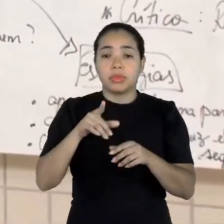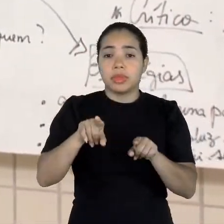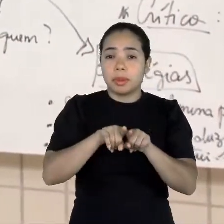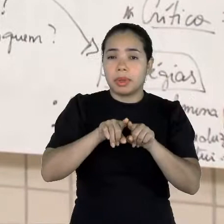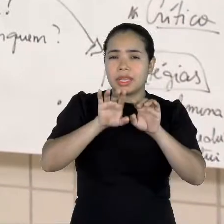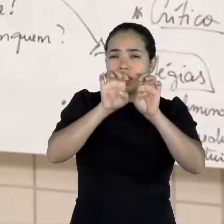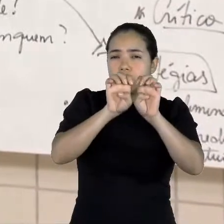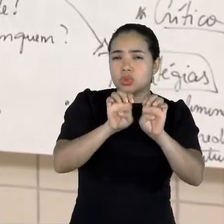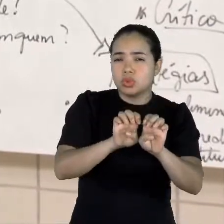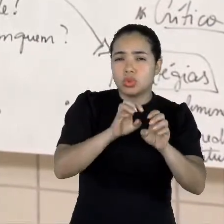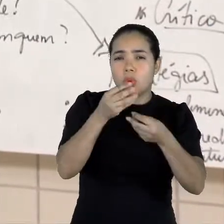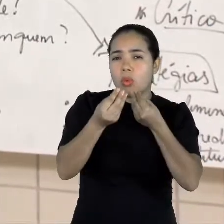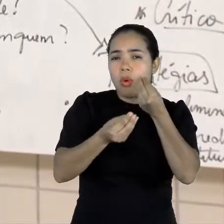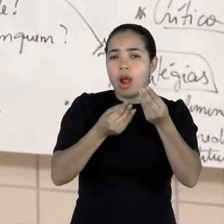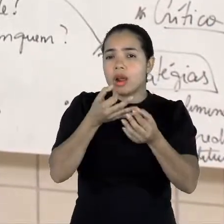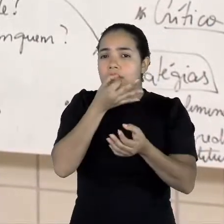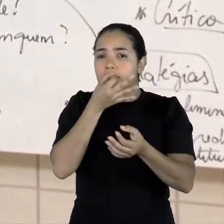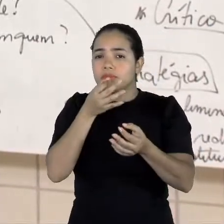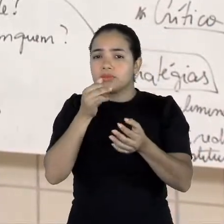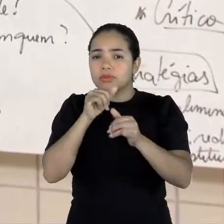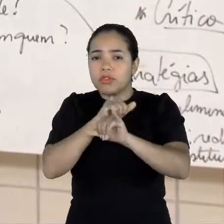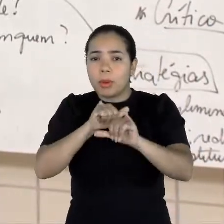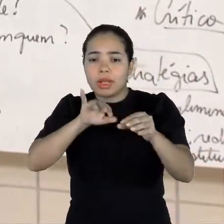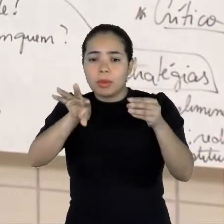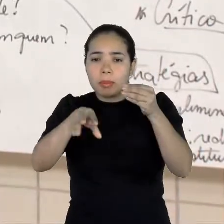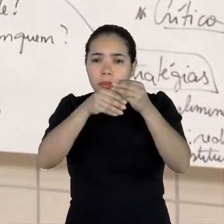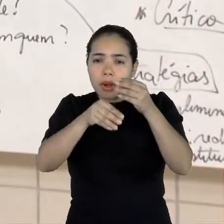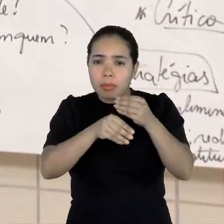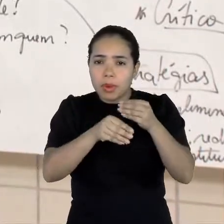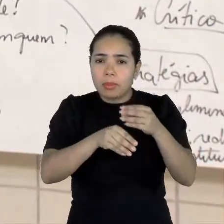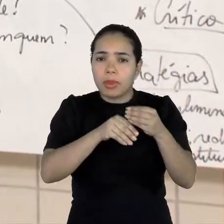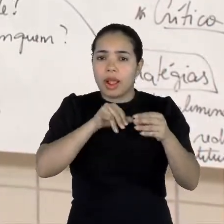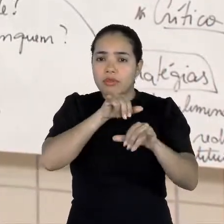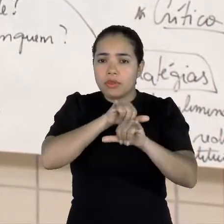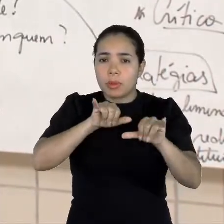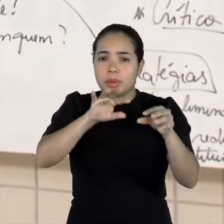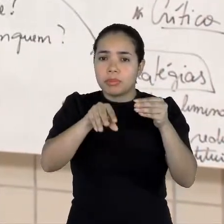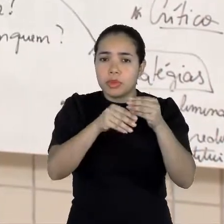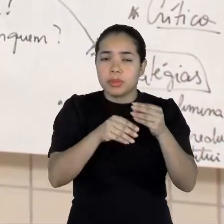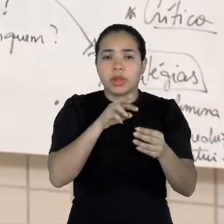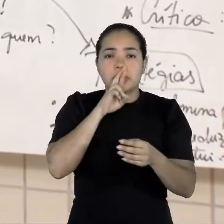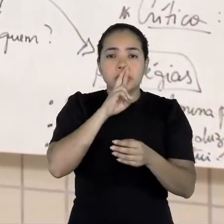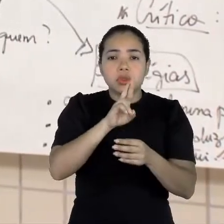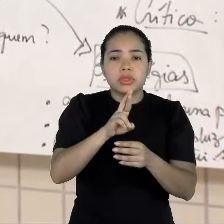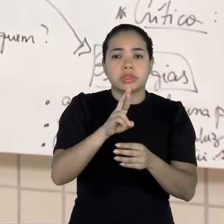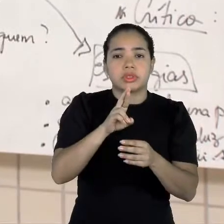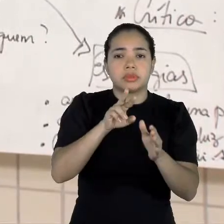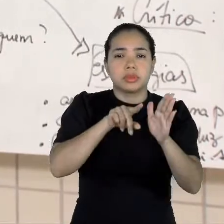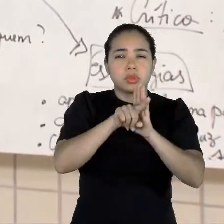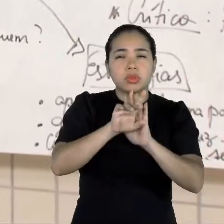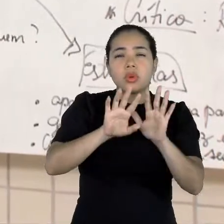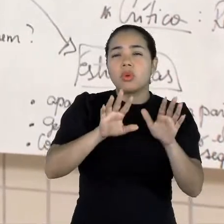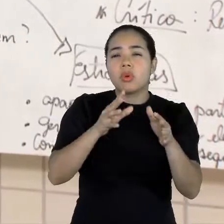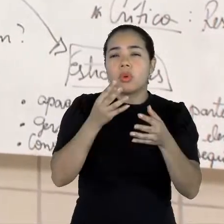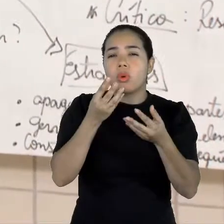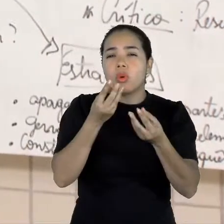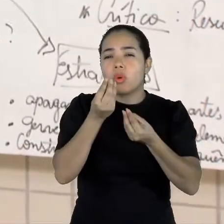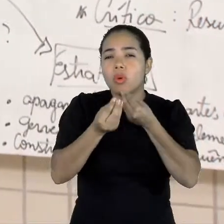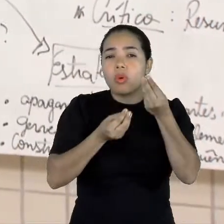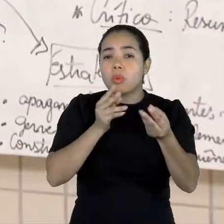essas informações adicionais? Elas vão responder aquelas perguntinhas. Quando aconteceu aquela história,